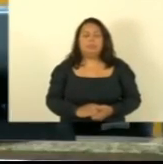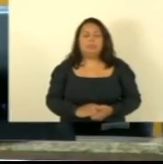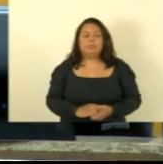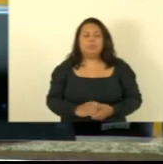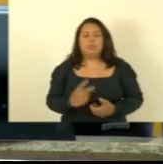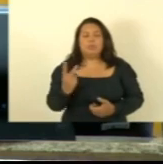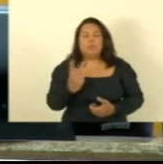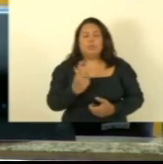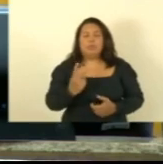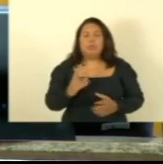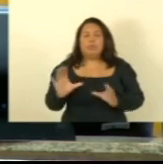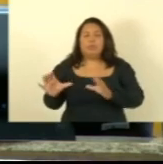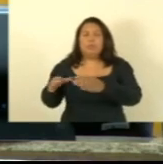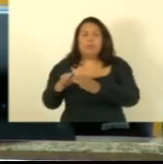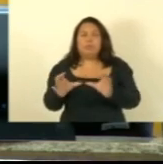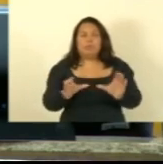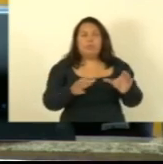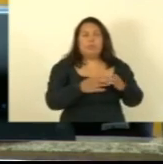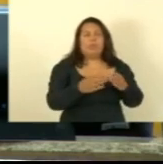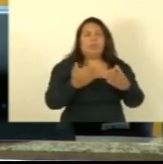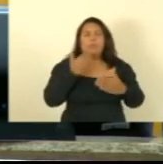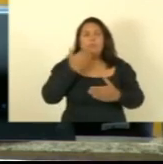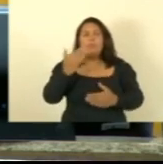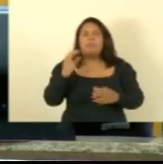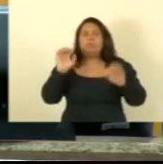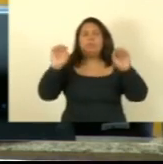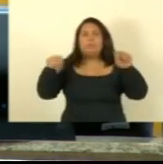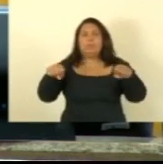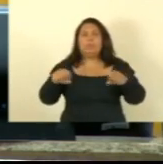os dois blocos encaminham pelo voto sim.